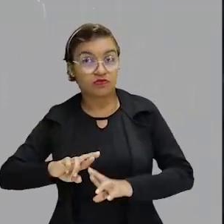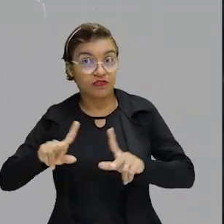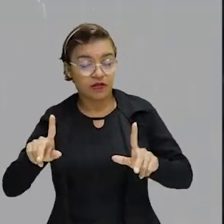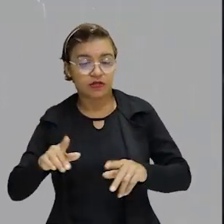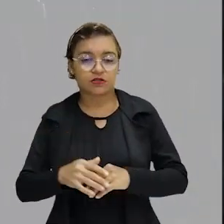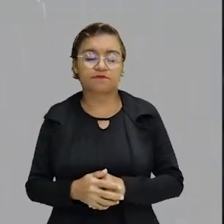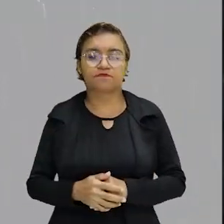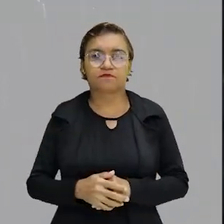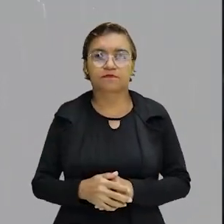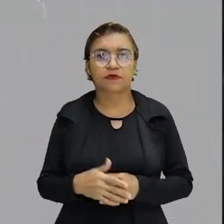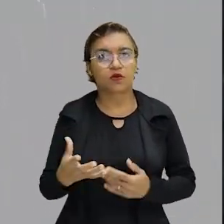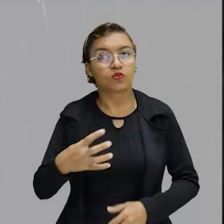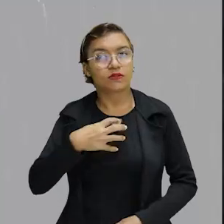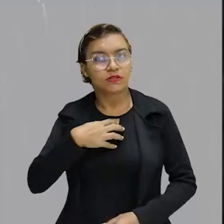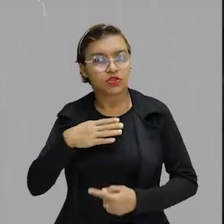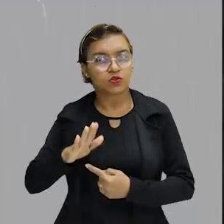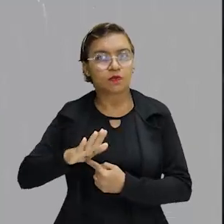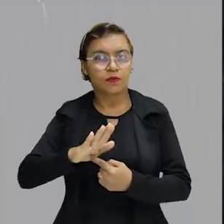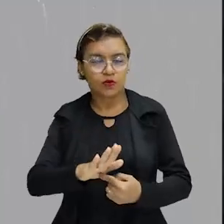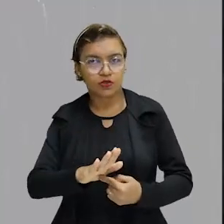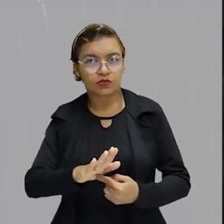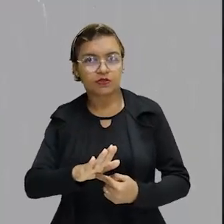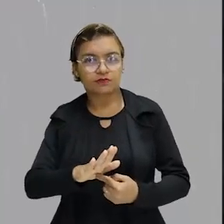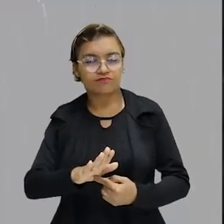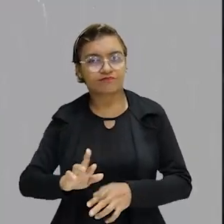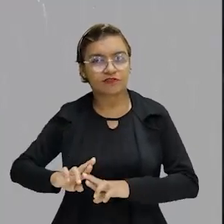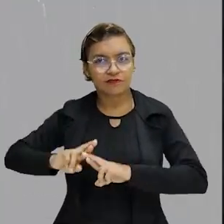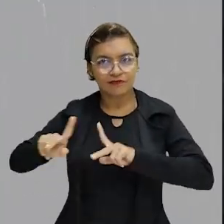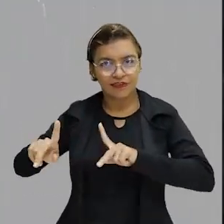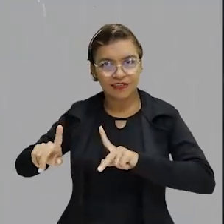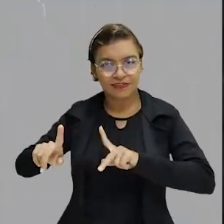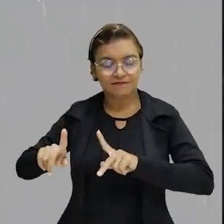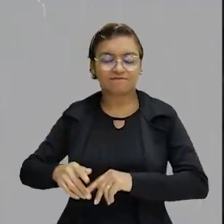Dando qual sentido? Um sentido negativo, de negação.